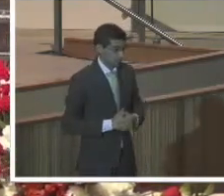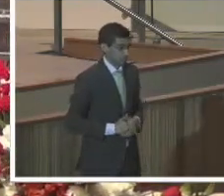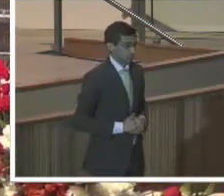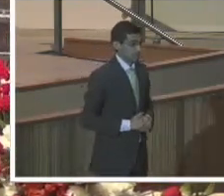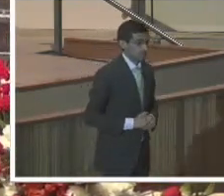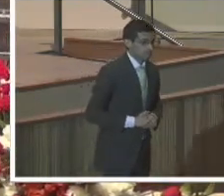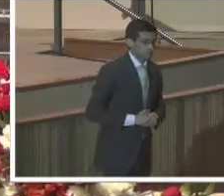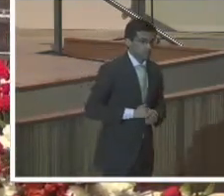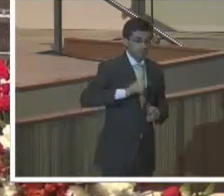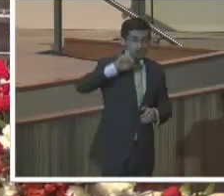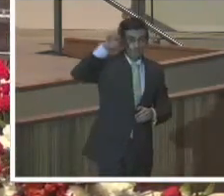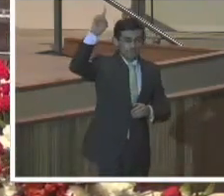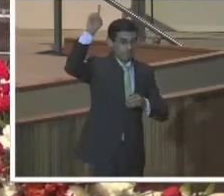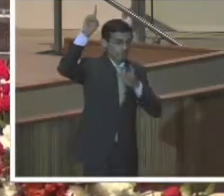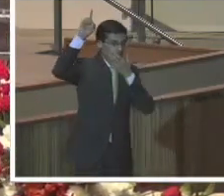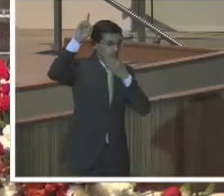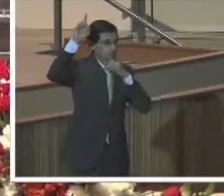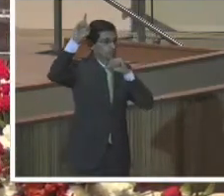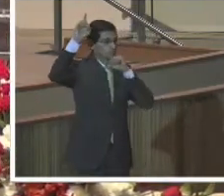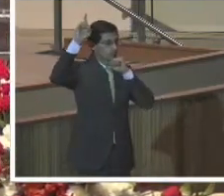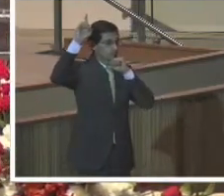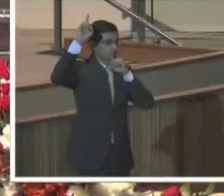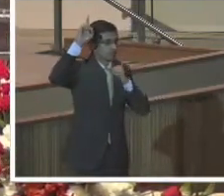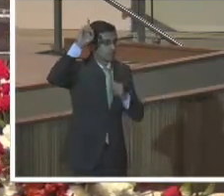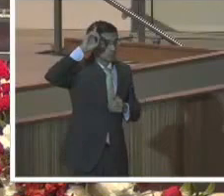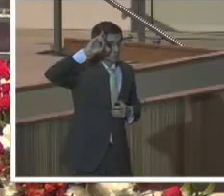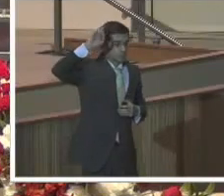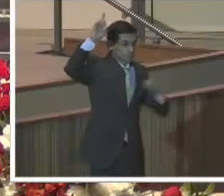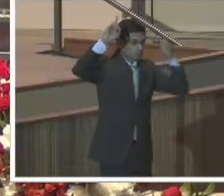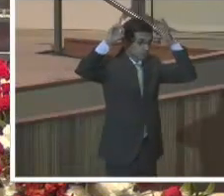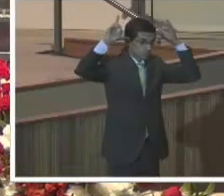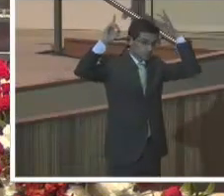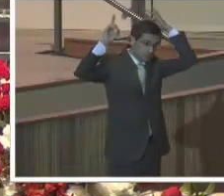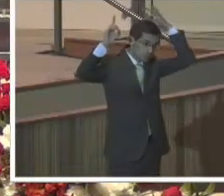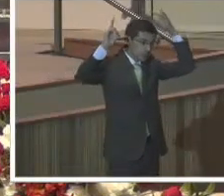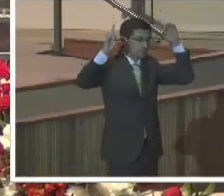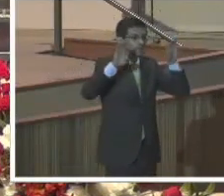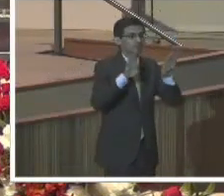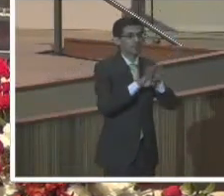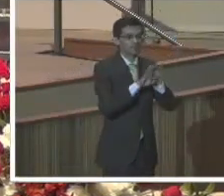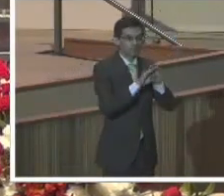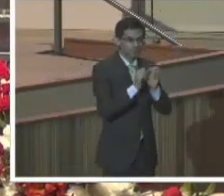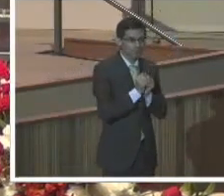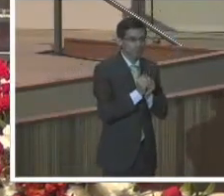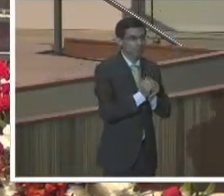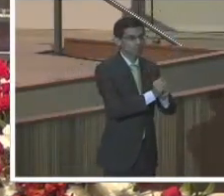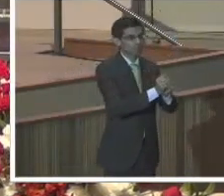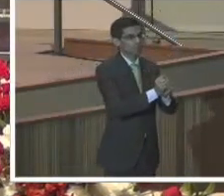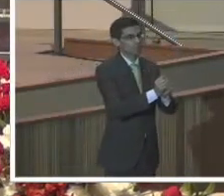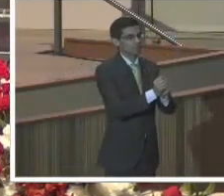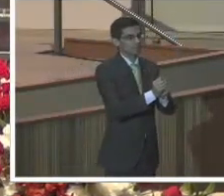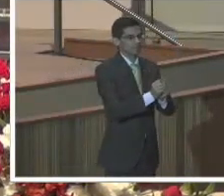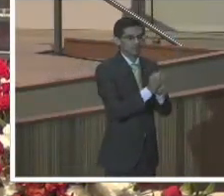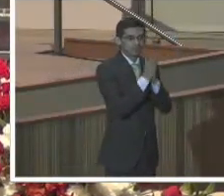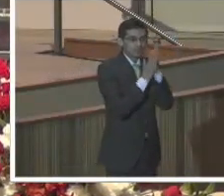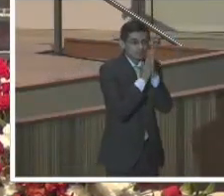O Deus Pai e o Deus Espírito também estão lá dizendo que seja